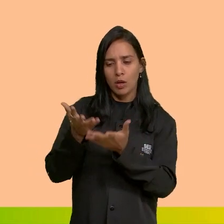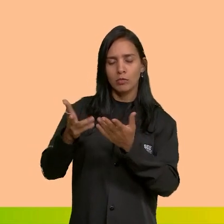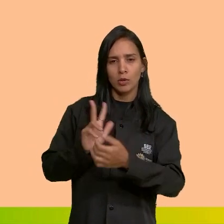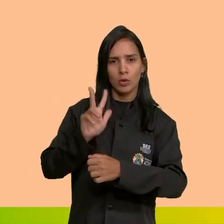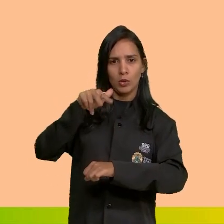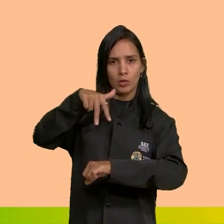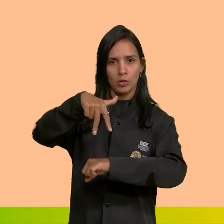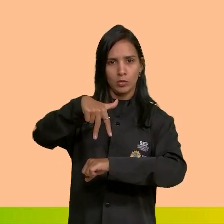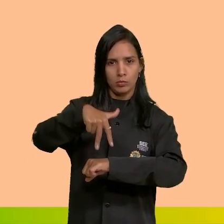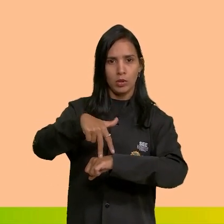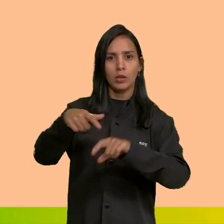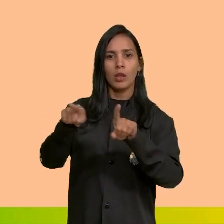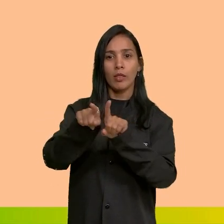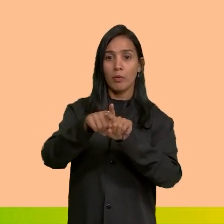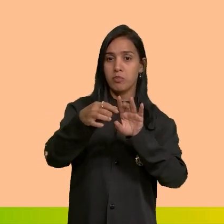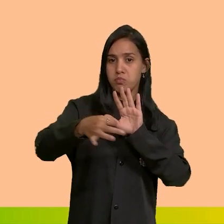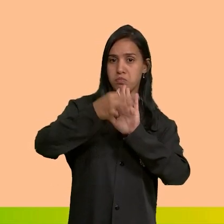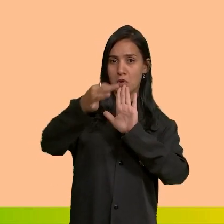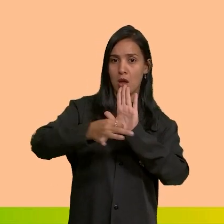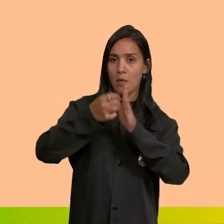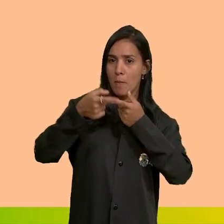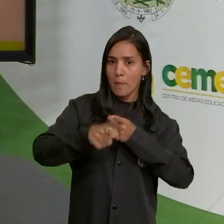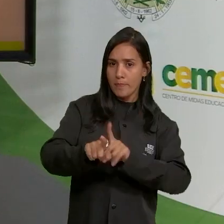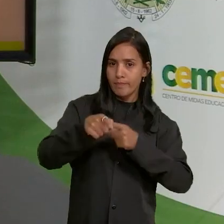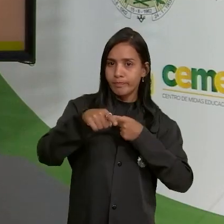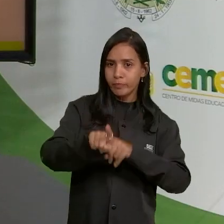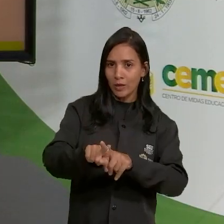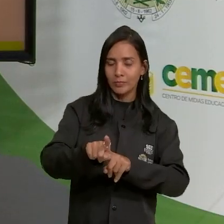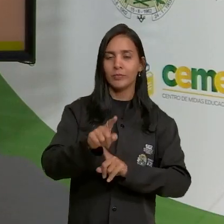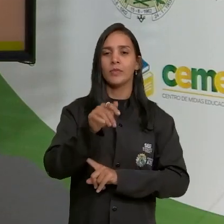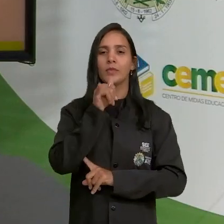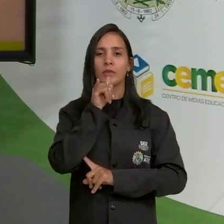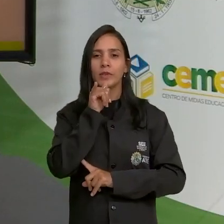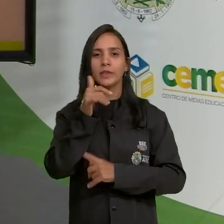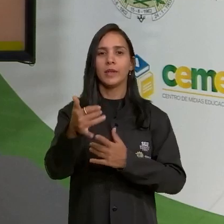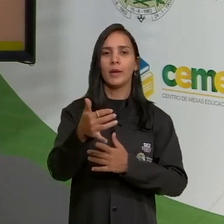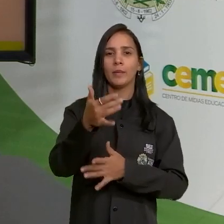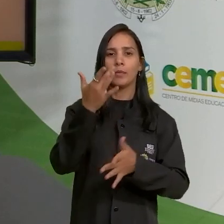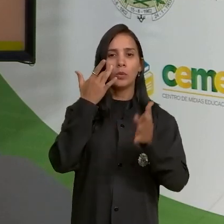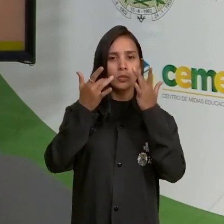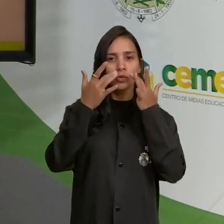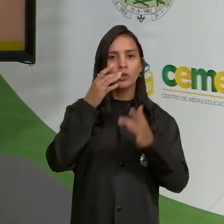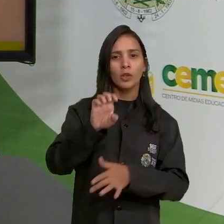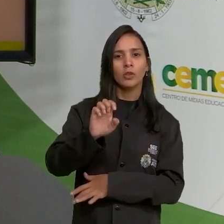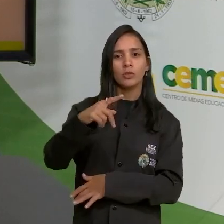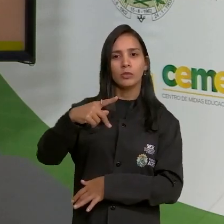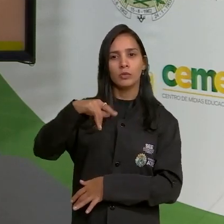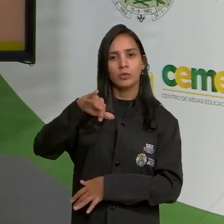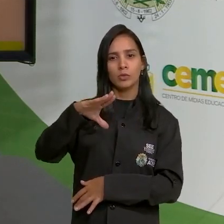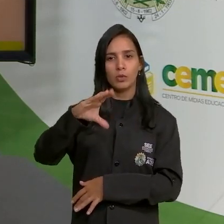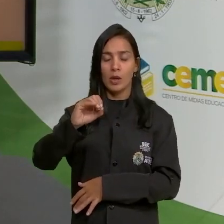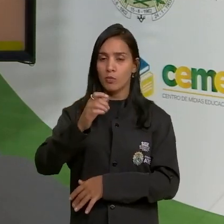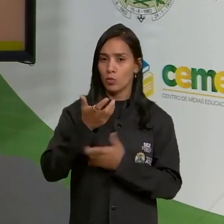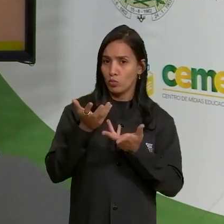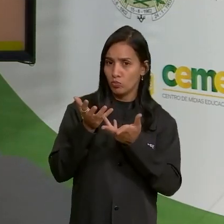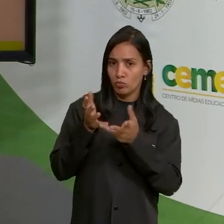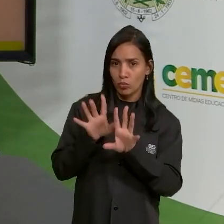analítica e questionadora. Aqui no teatro épico é o primeiro estilo de teatro que não quer